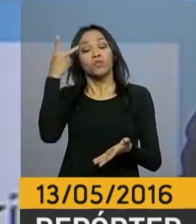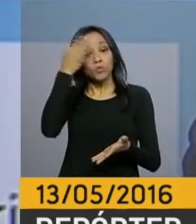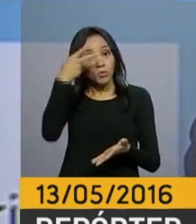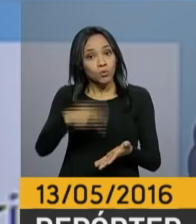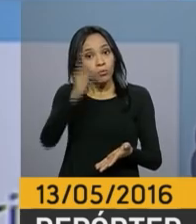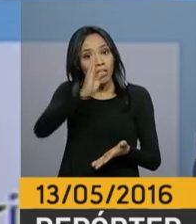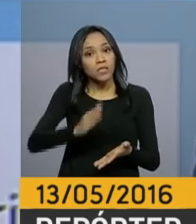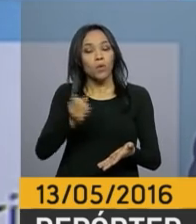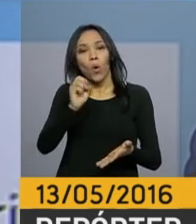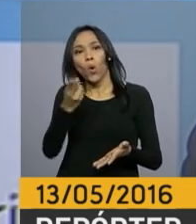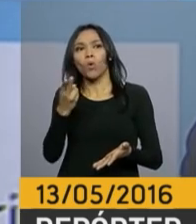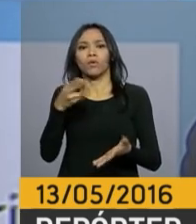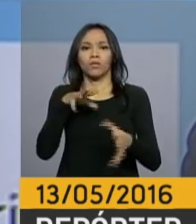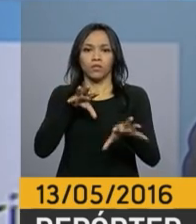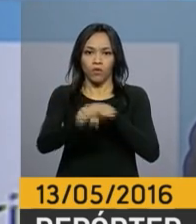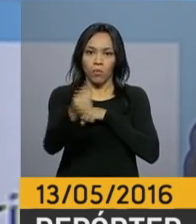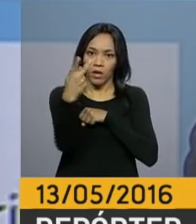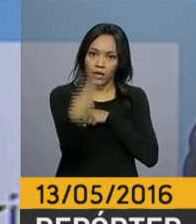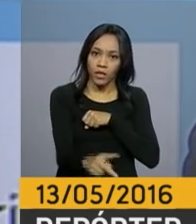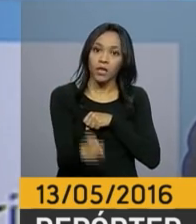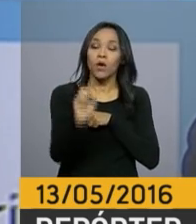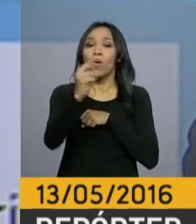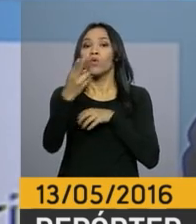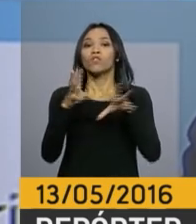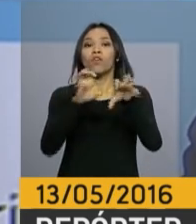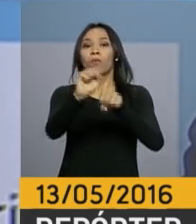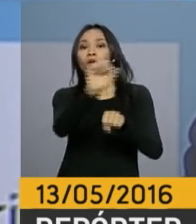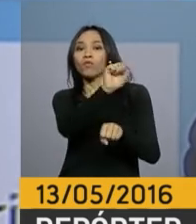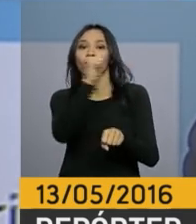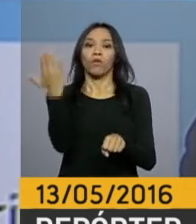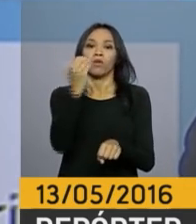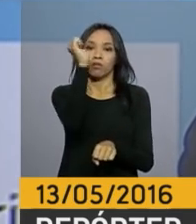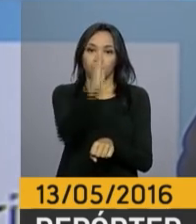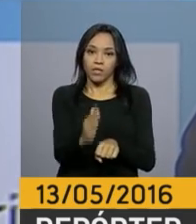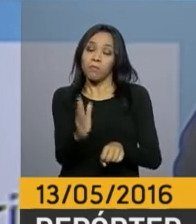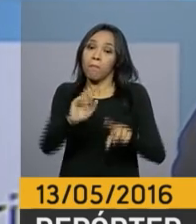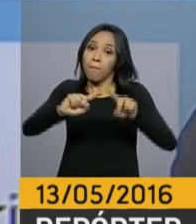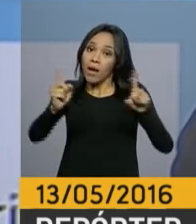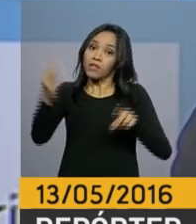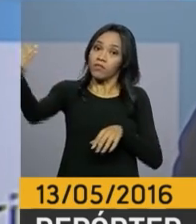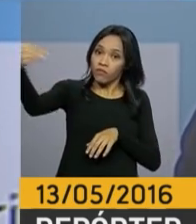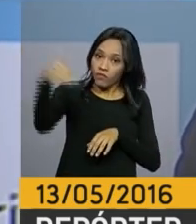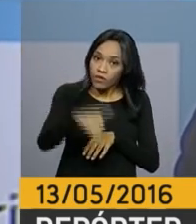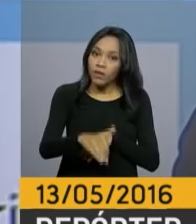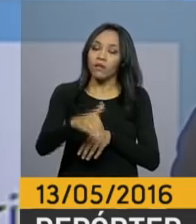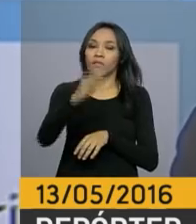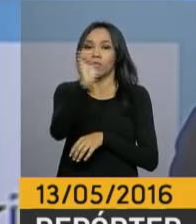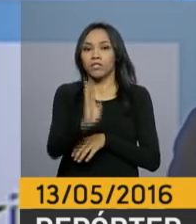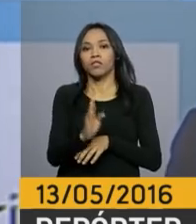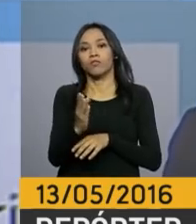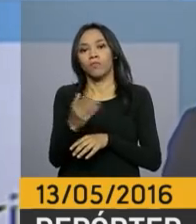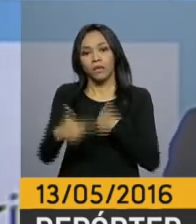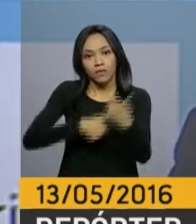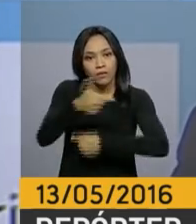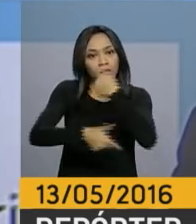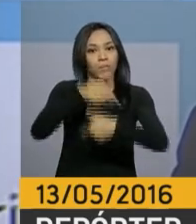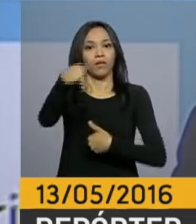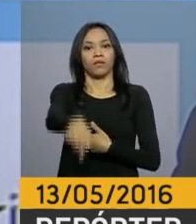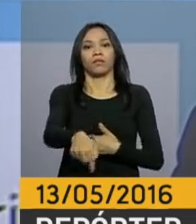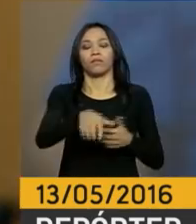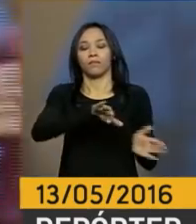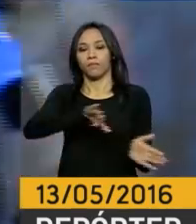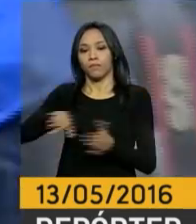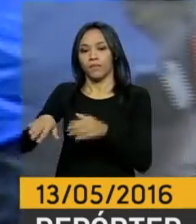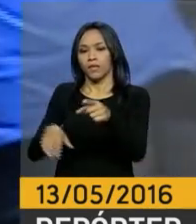fora e vieram trabalhar no sistema então é essa questão é assim que nós pretendemos avançar no Mais Médicos ou seja não